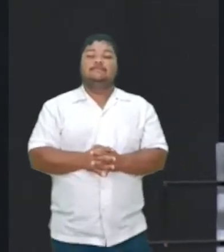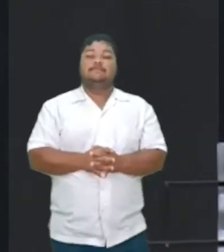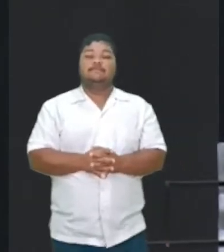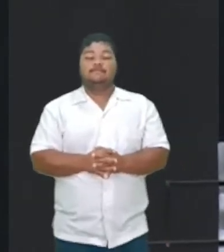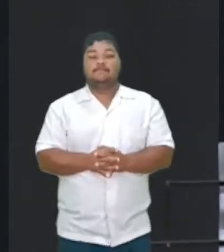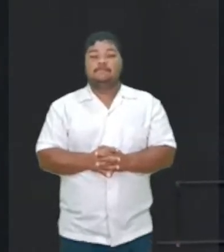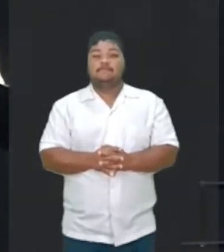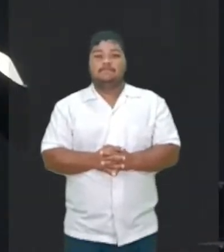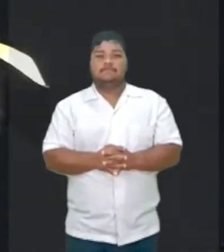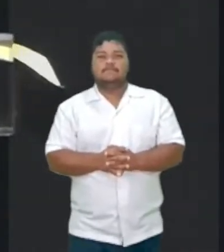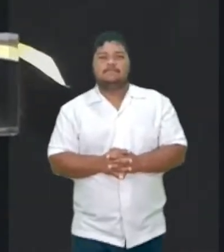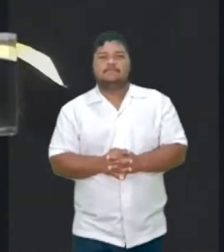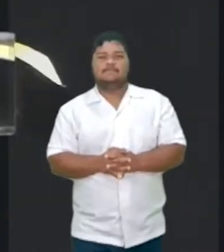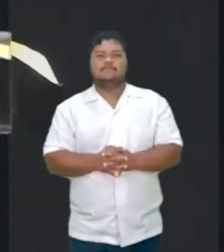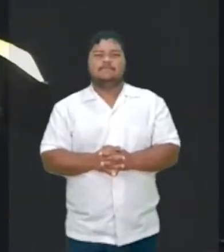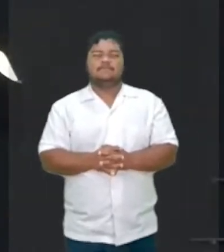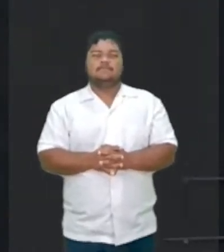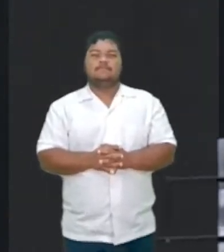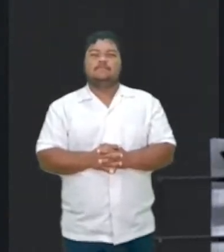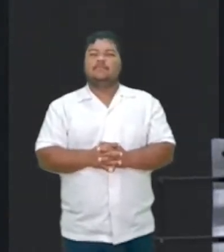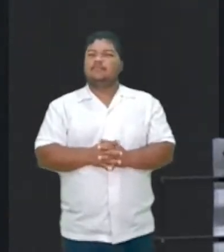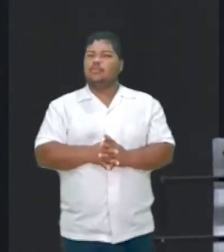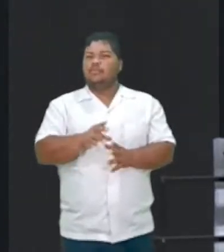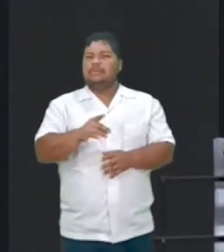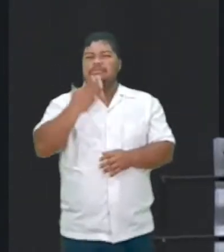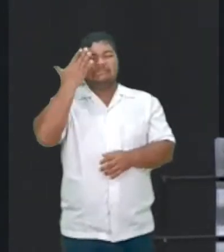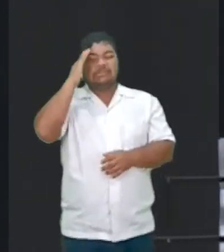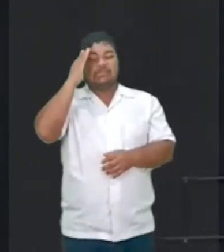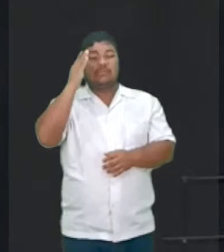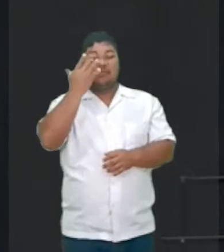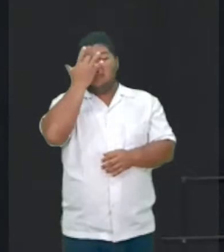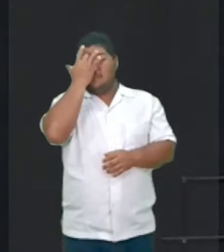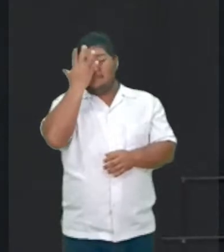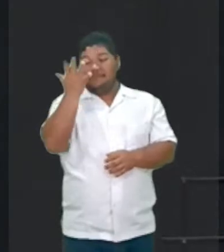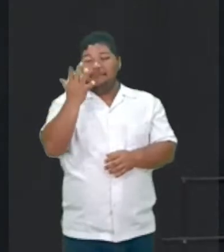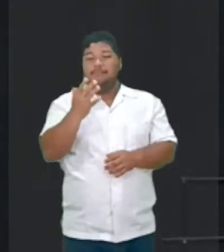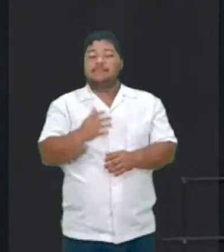as palavras estão mais fáceis de você entender. O verso 12 diz